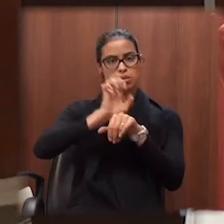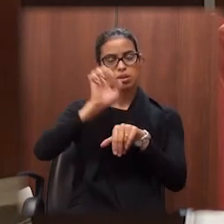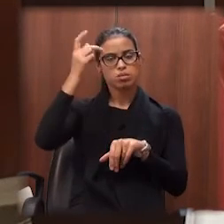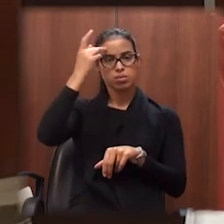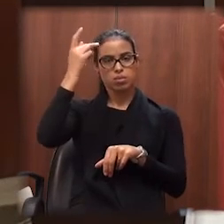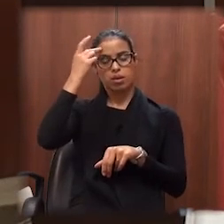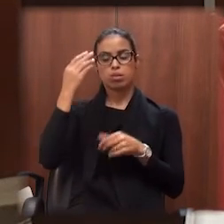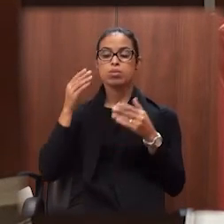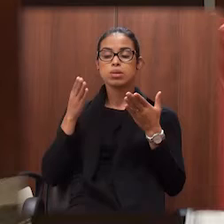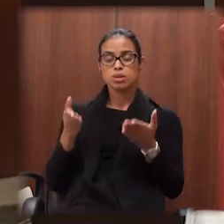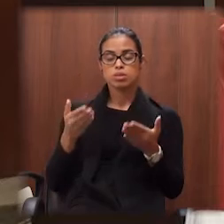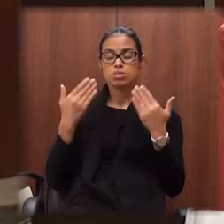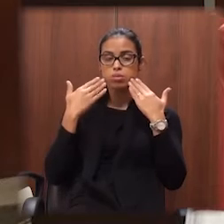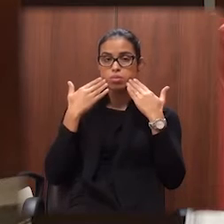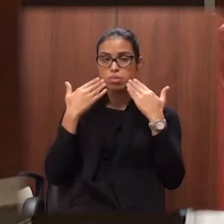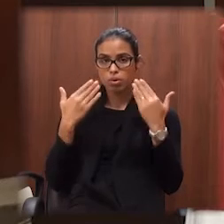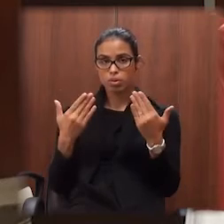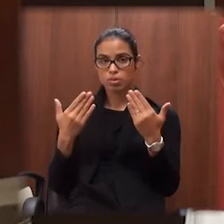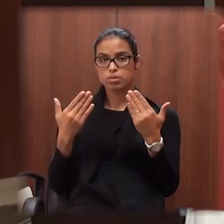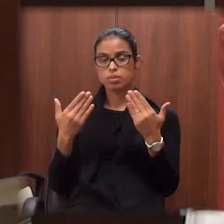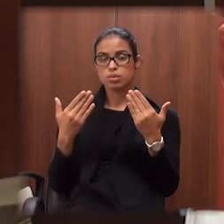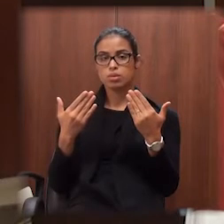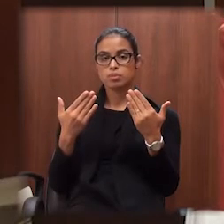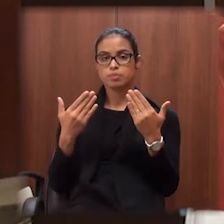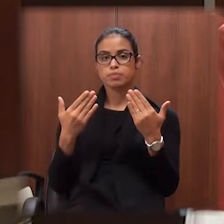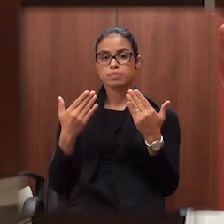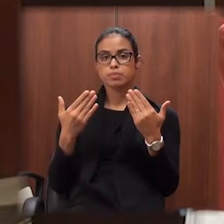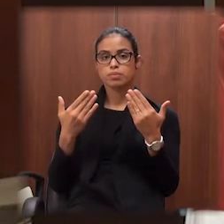mostra como a